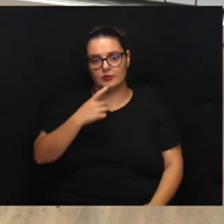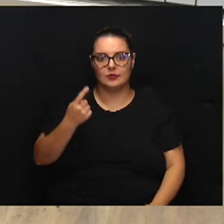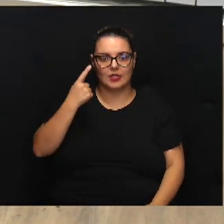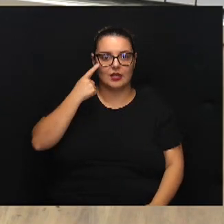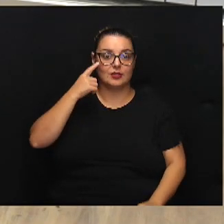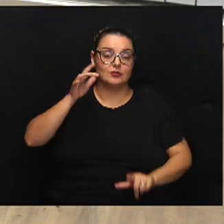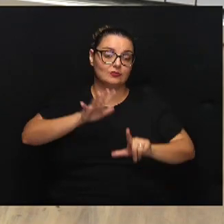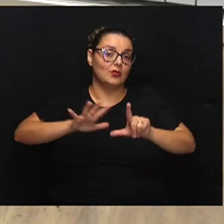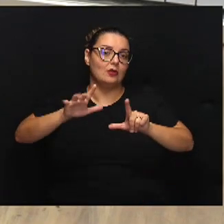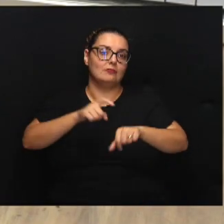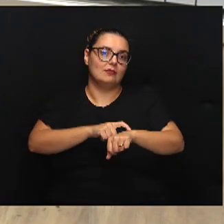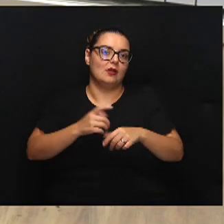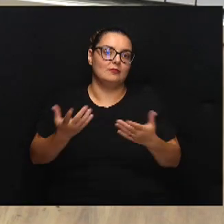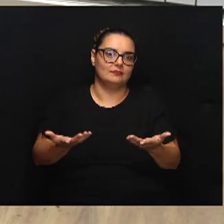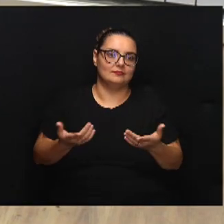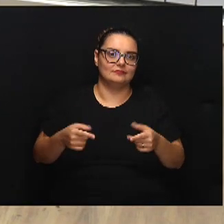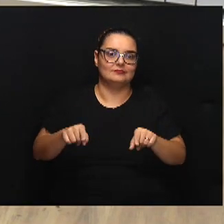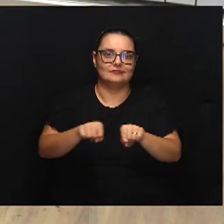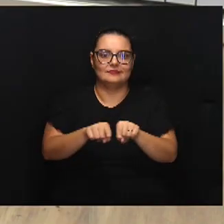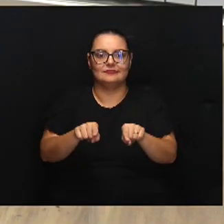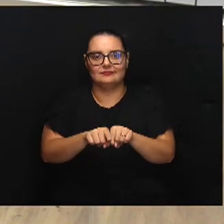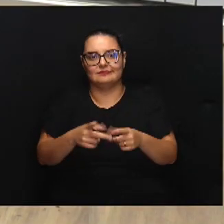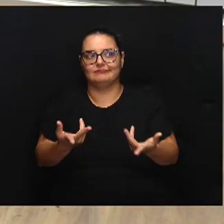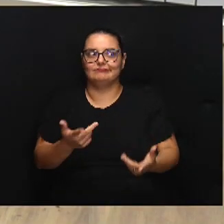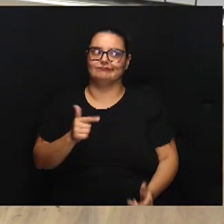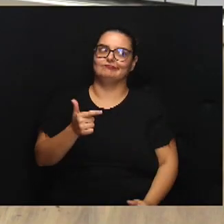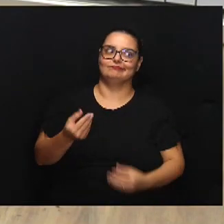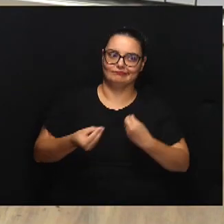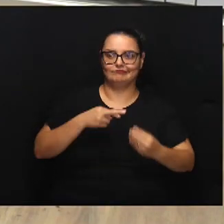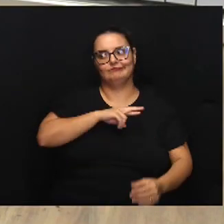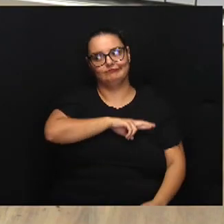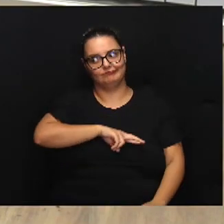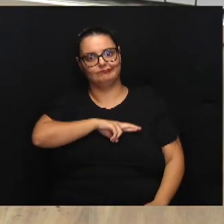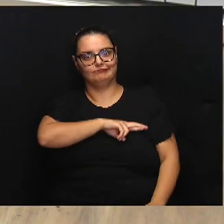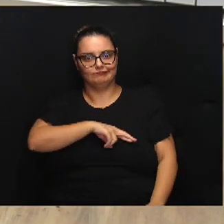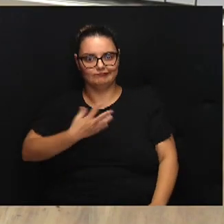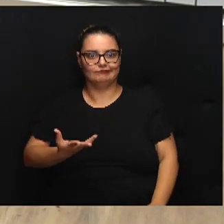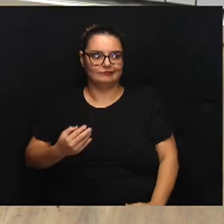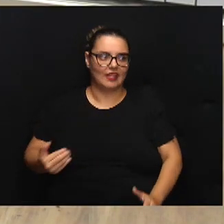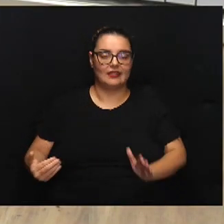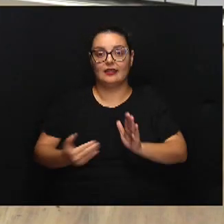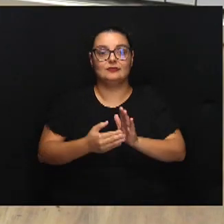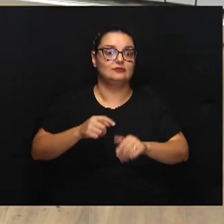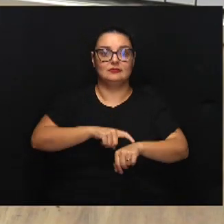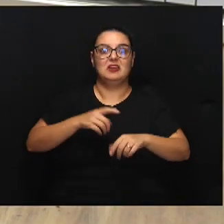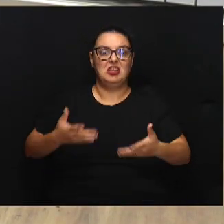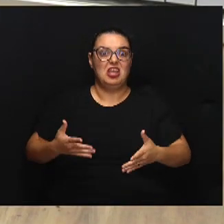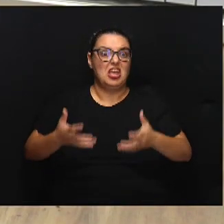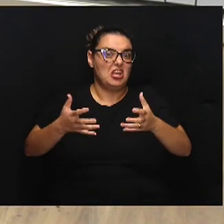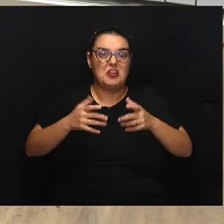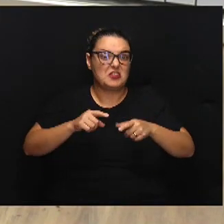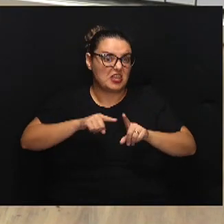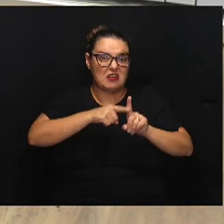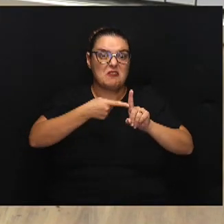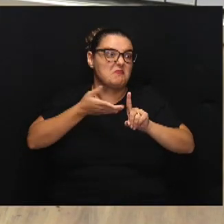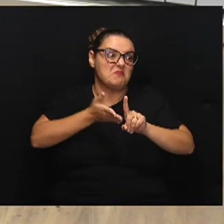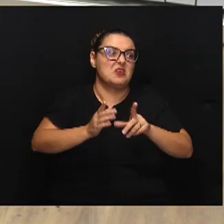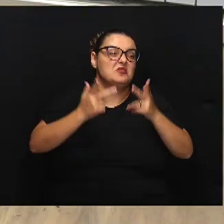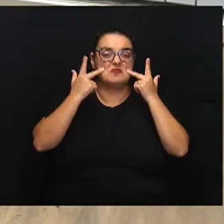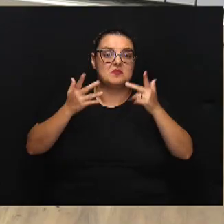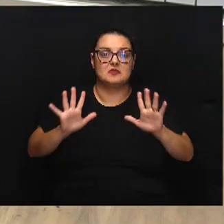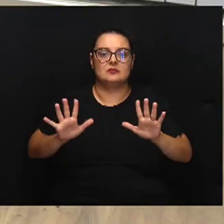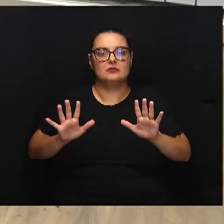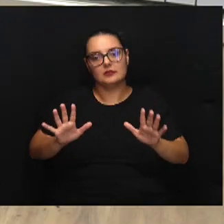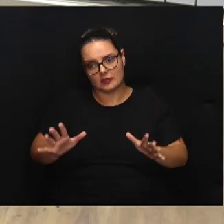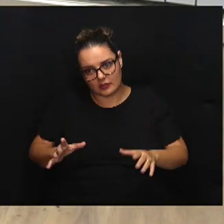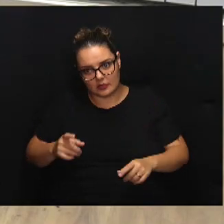uma situação, mas também não dá para romantizar e ir também até as últimas consequências. Não, eu quero parto normal de qualquer jeito, tem que estar sempre